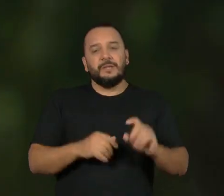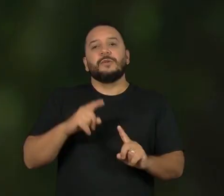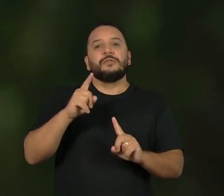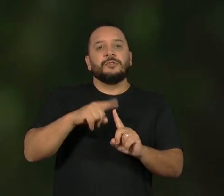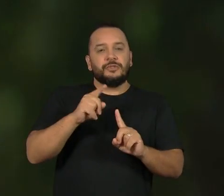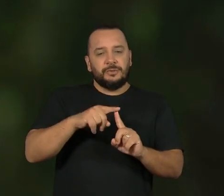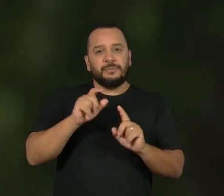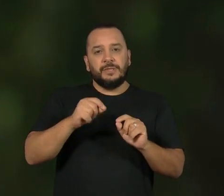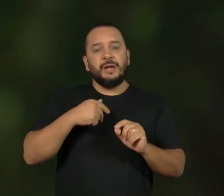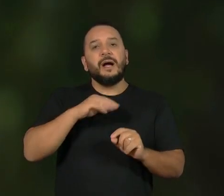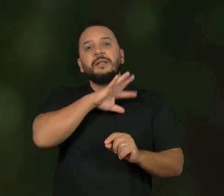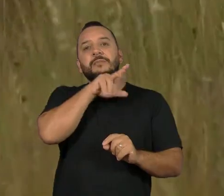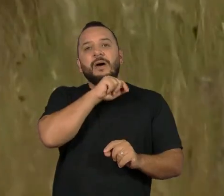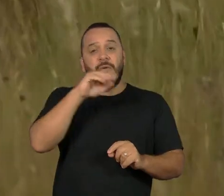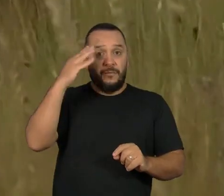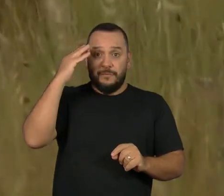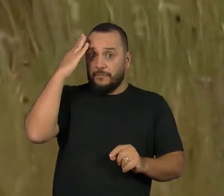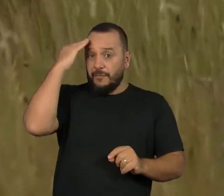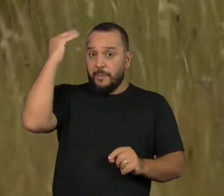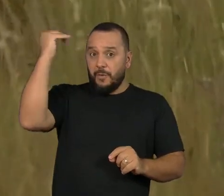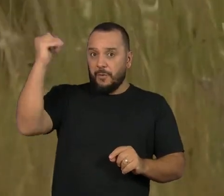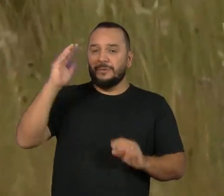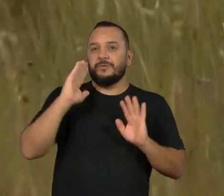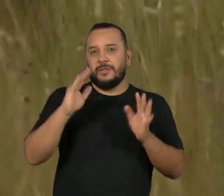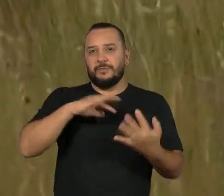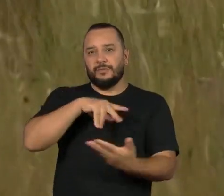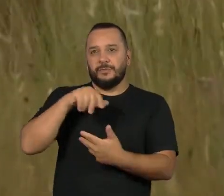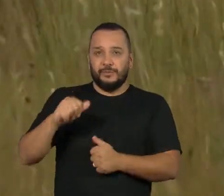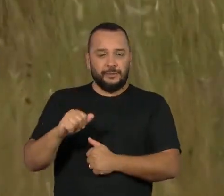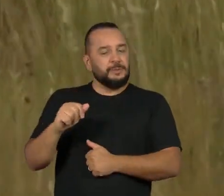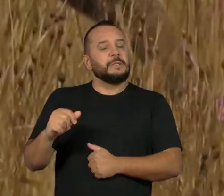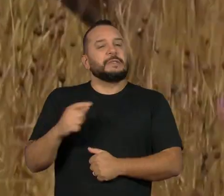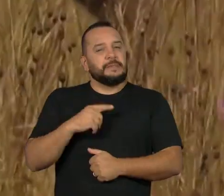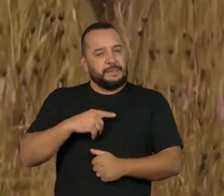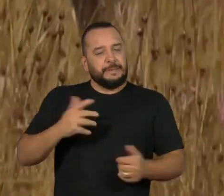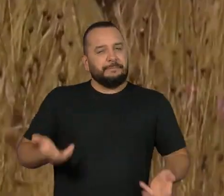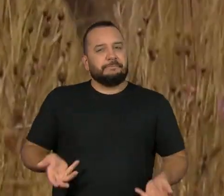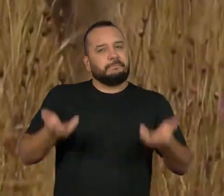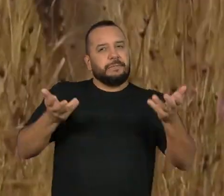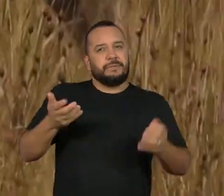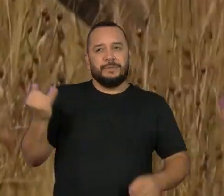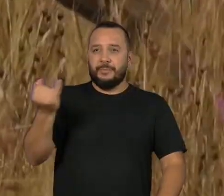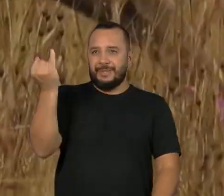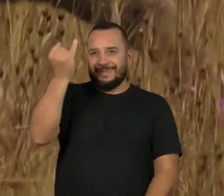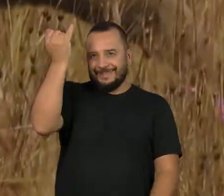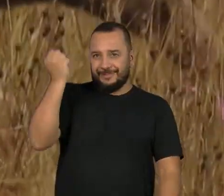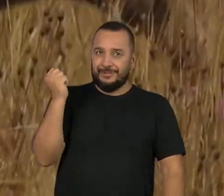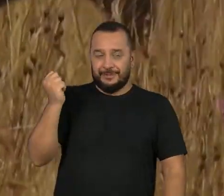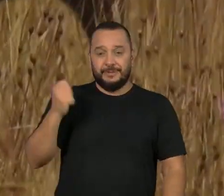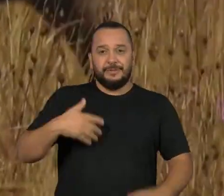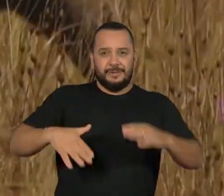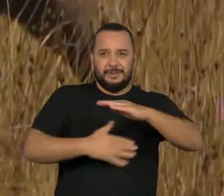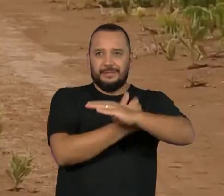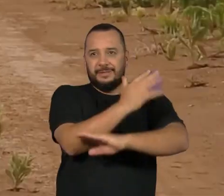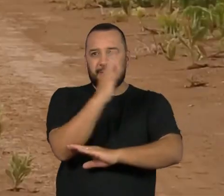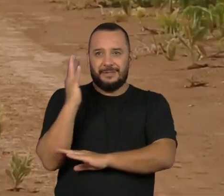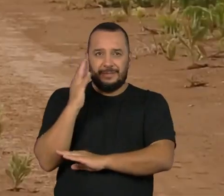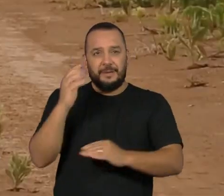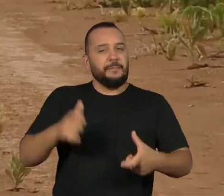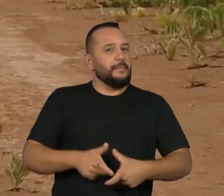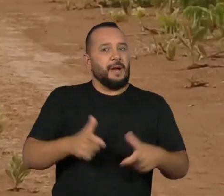espécies conhecidas no mundo. Uma riqueza incalculável, a maior biodiversidade do planeta